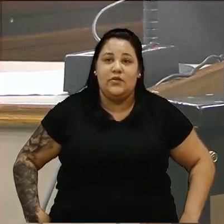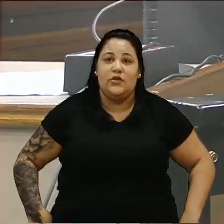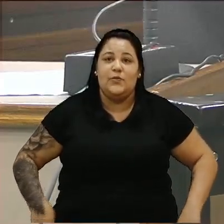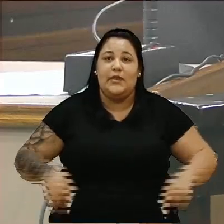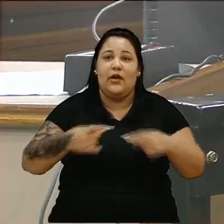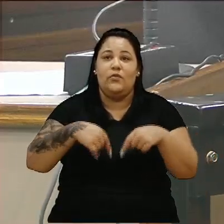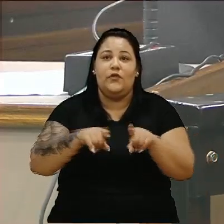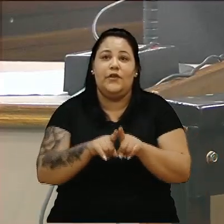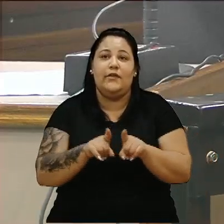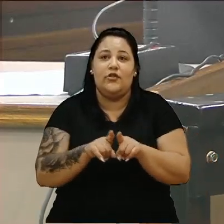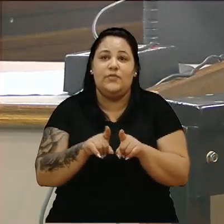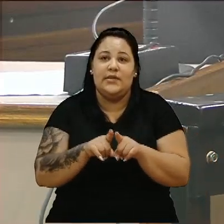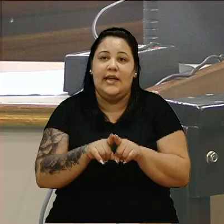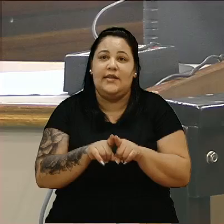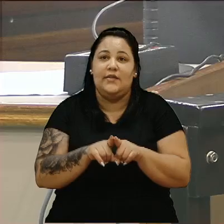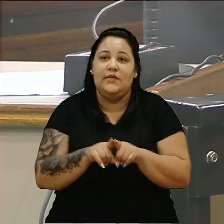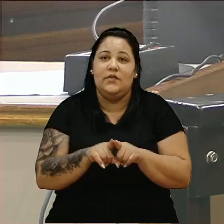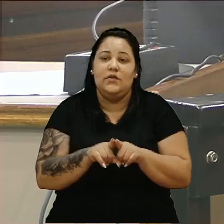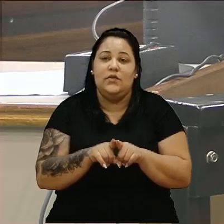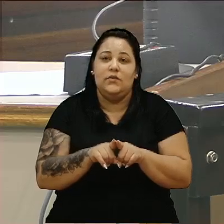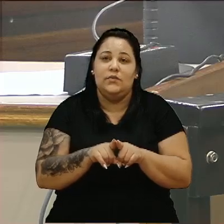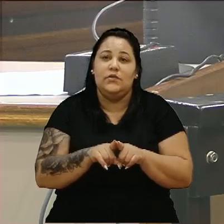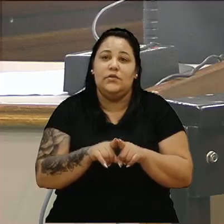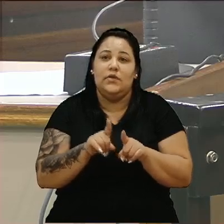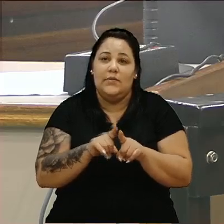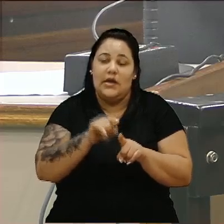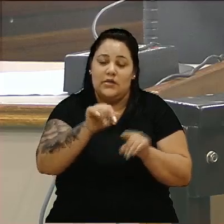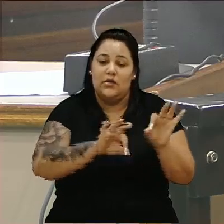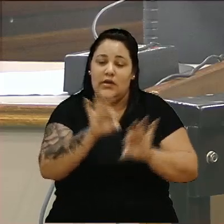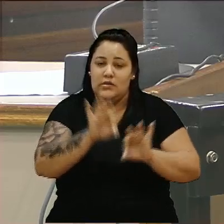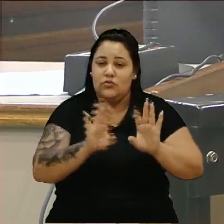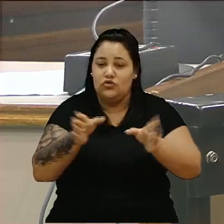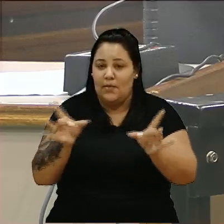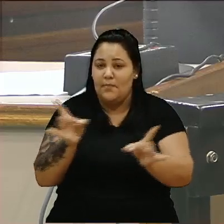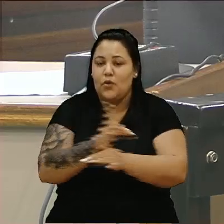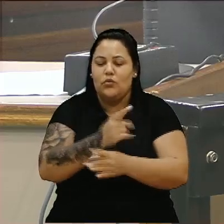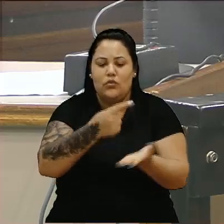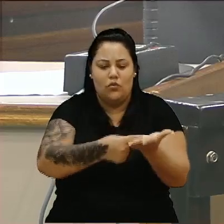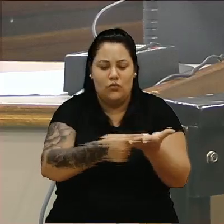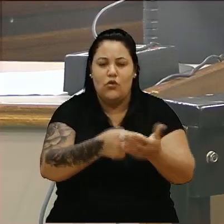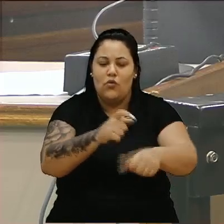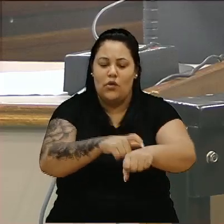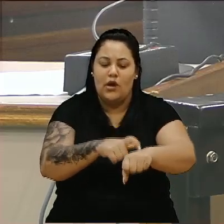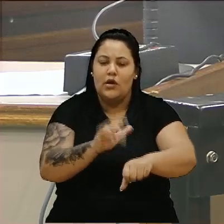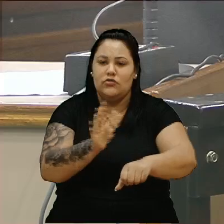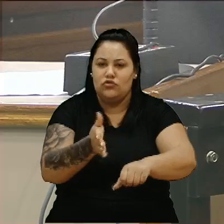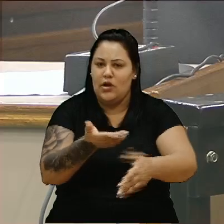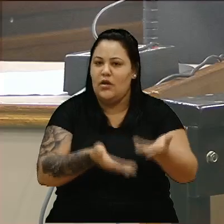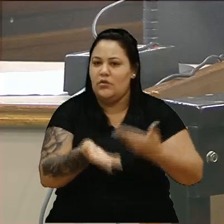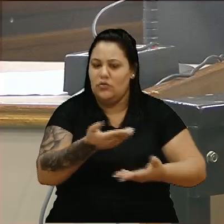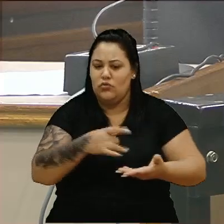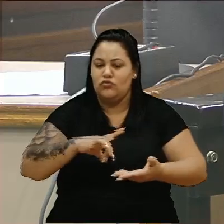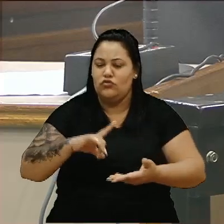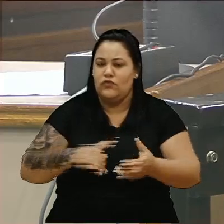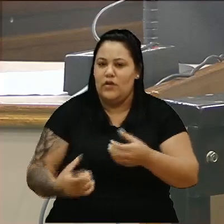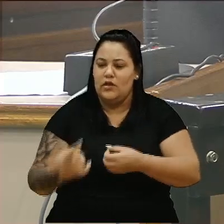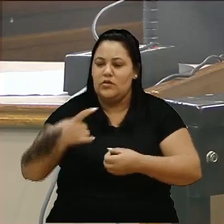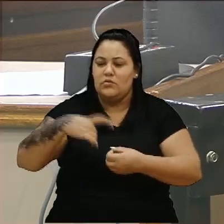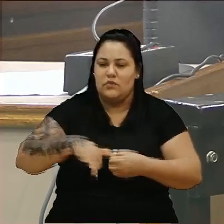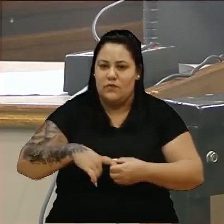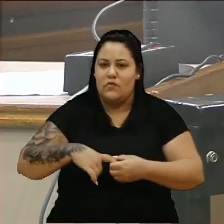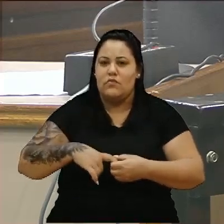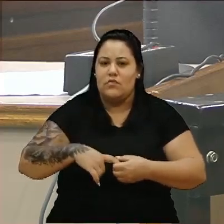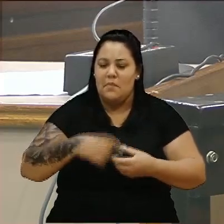nessa linha mesmo da regularização. Ele já prontamente agendou horário, atendeu, tive o retorno, que foram bem atendidos.